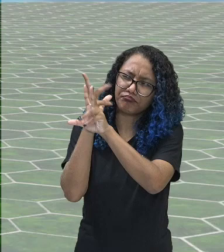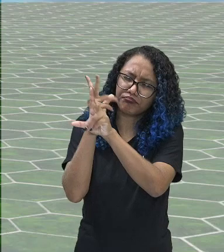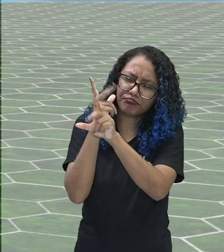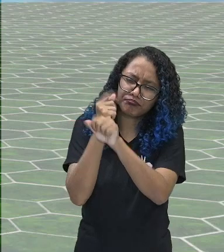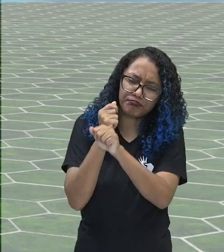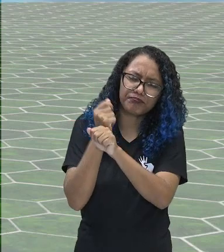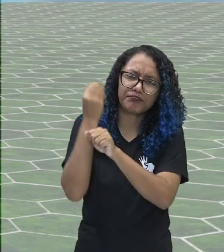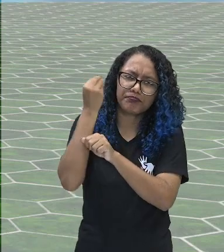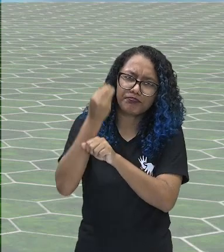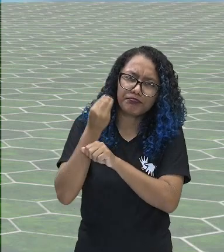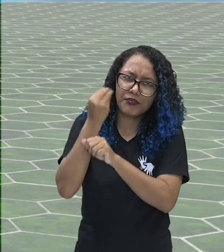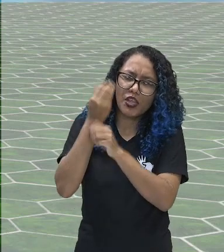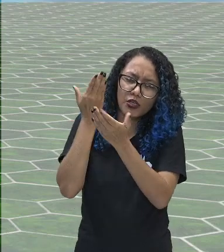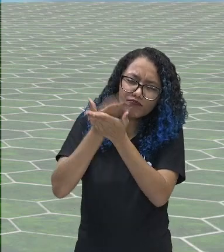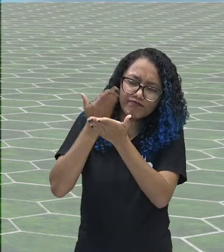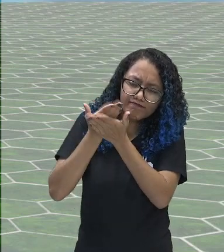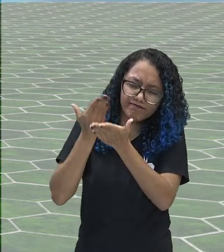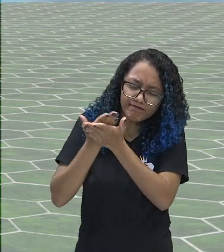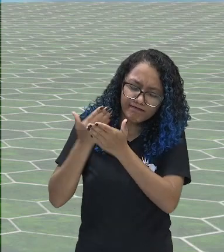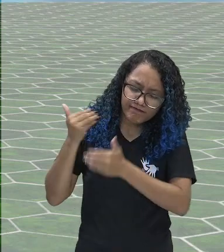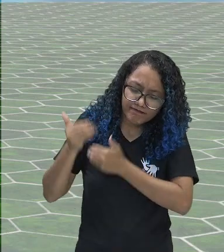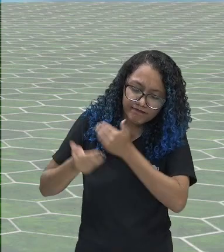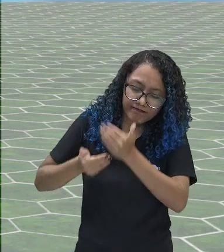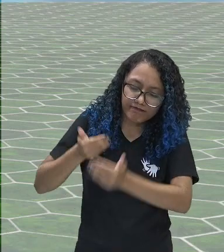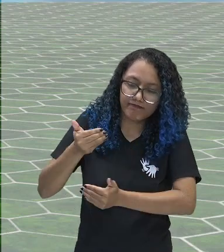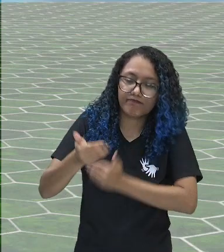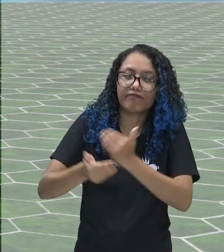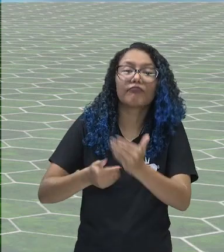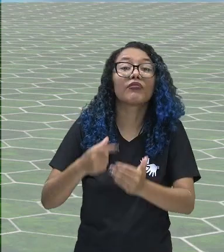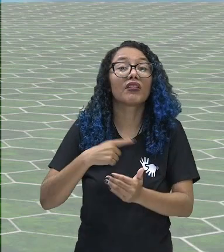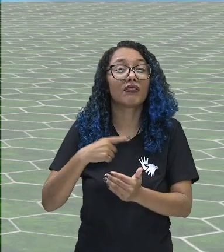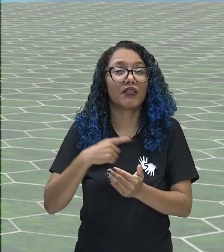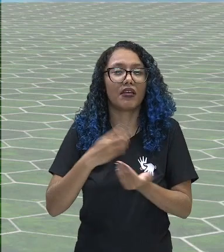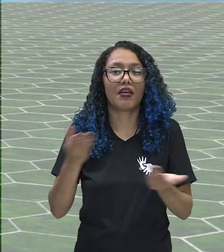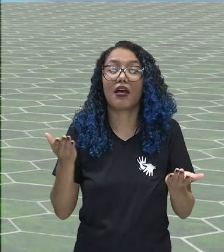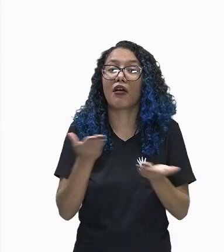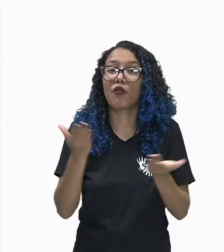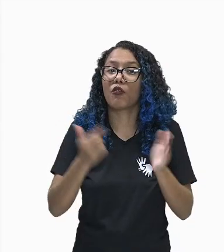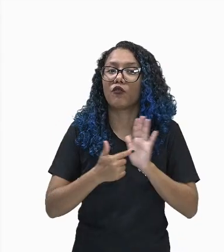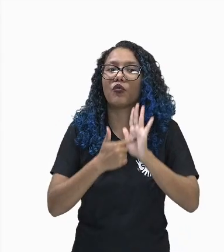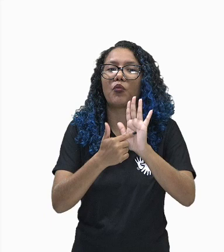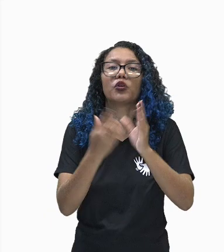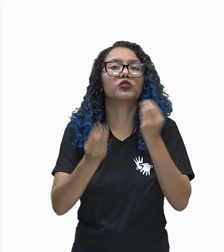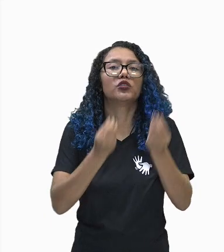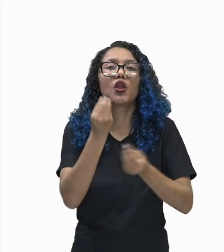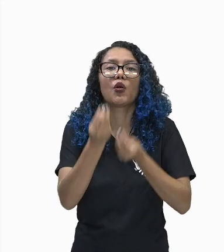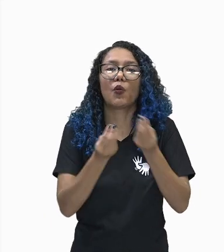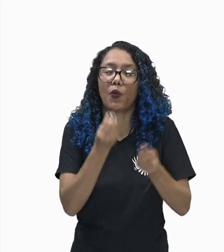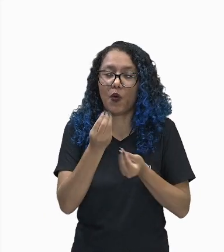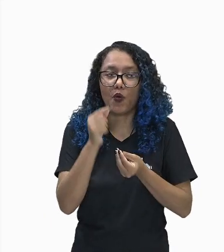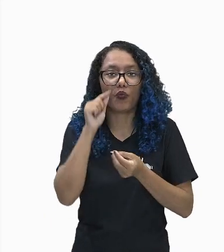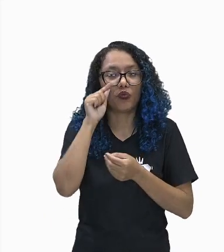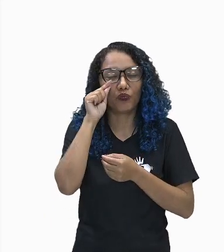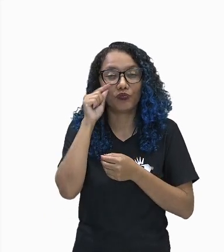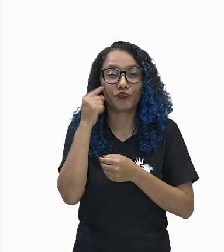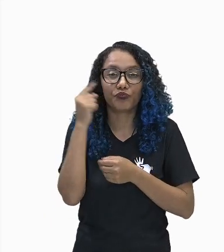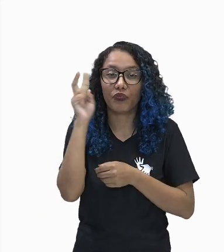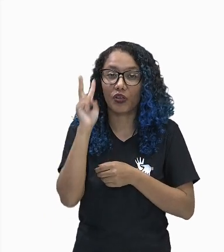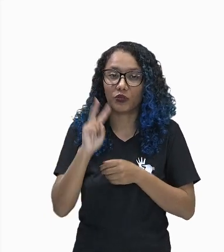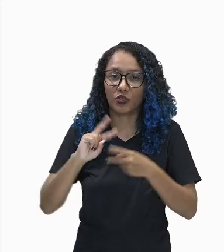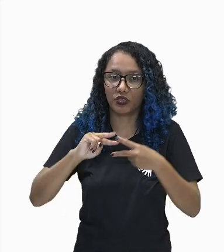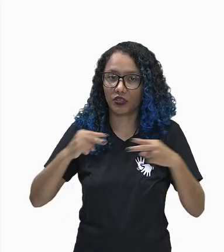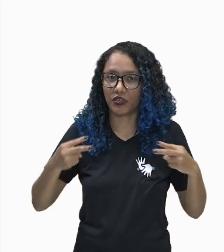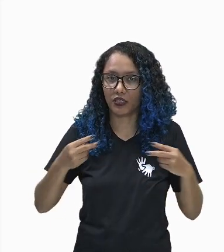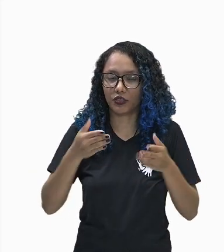ali sendo desenvolvidos ao longo do tempo. Então vamos ver aí a história da genética, né? Uma linha